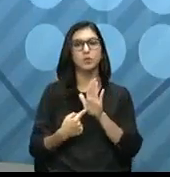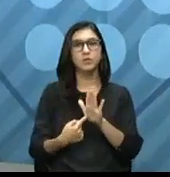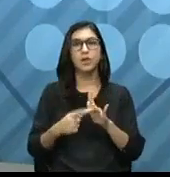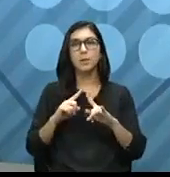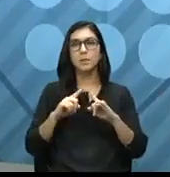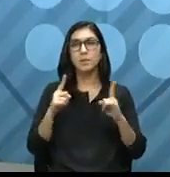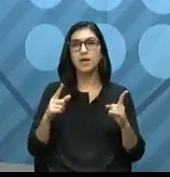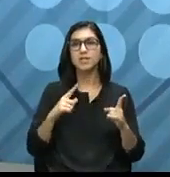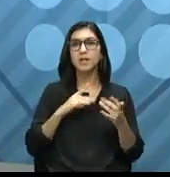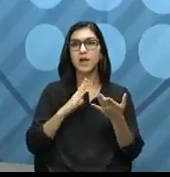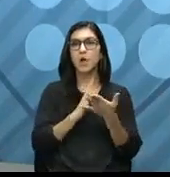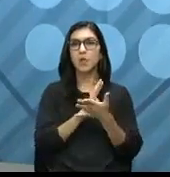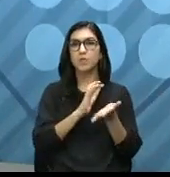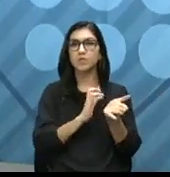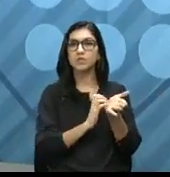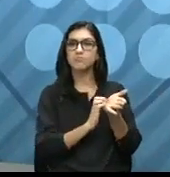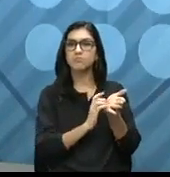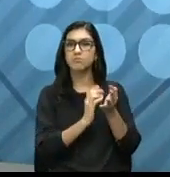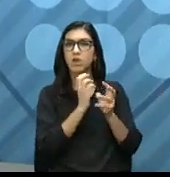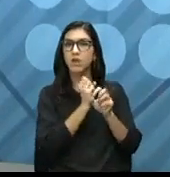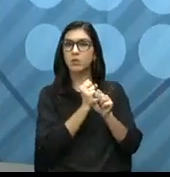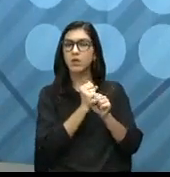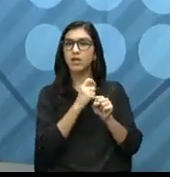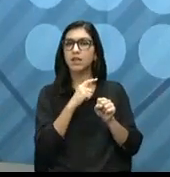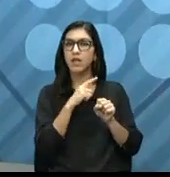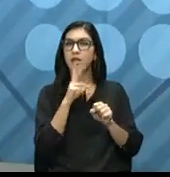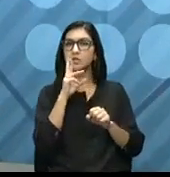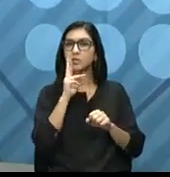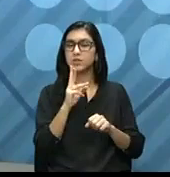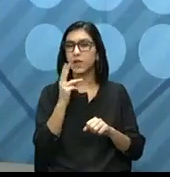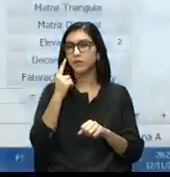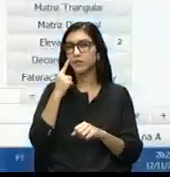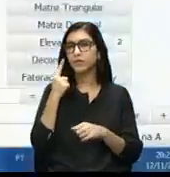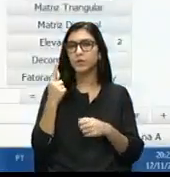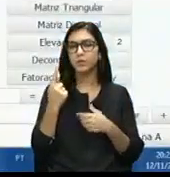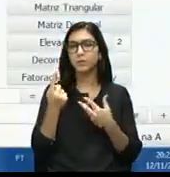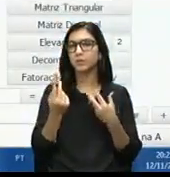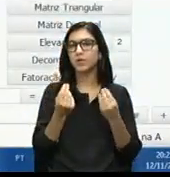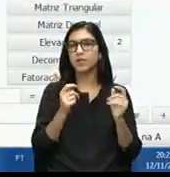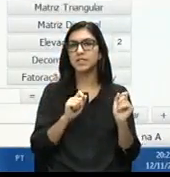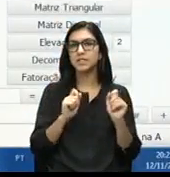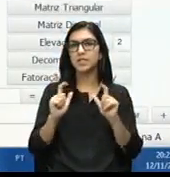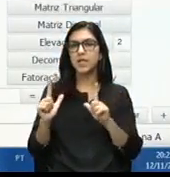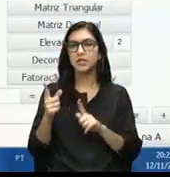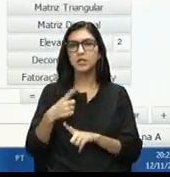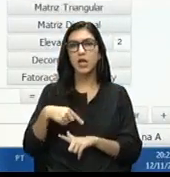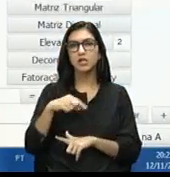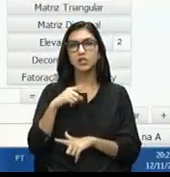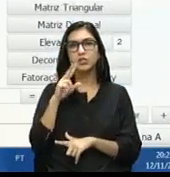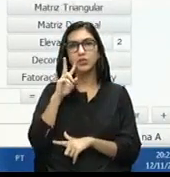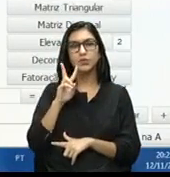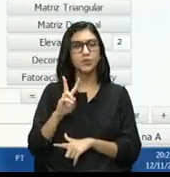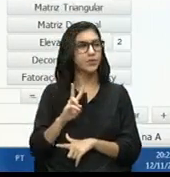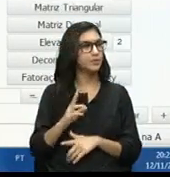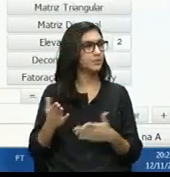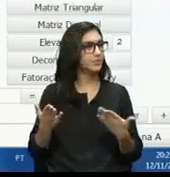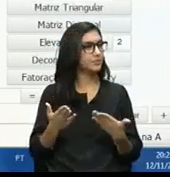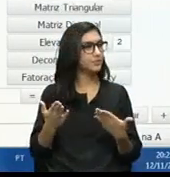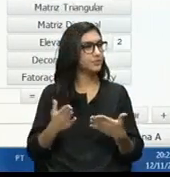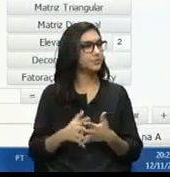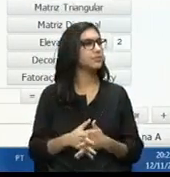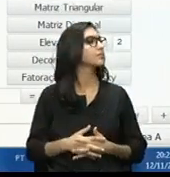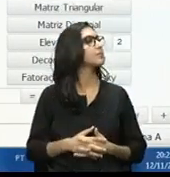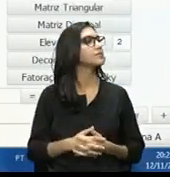mas existem calculadoras que fornecem os resultados. Então, vamos ao slide para nós vermos aqui